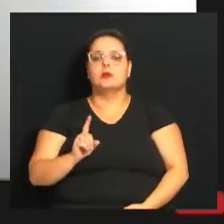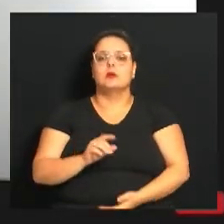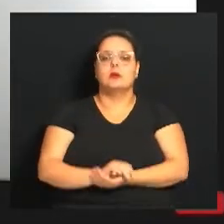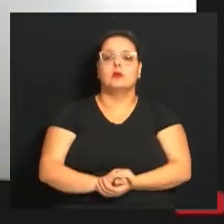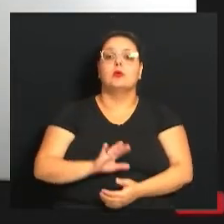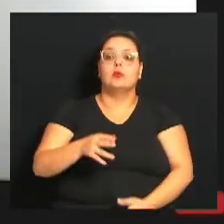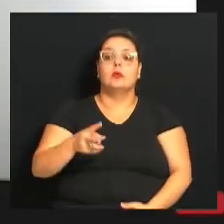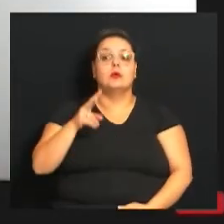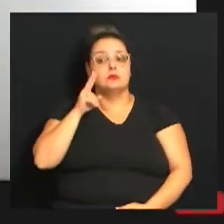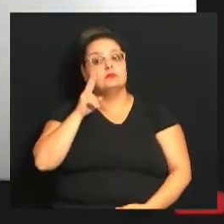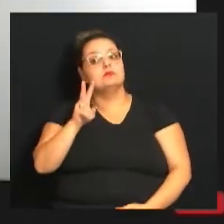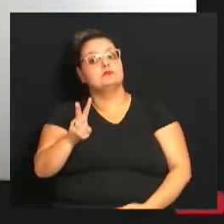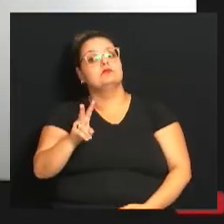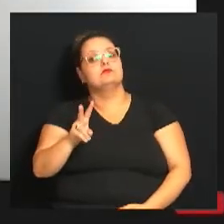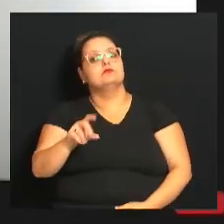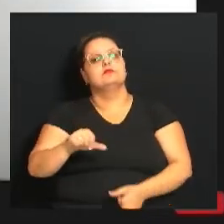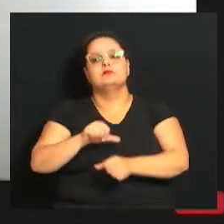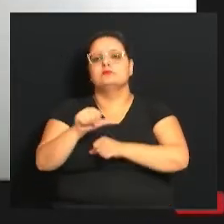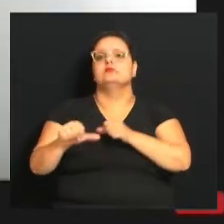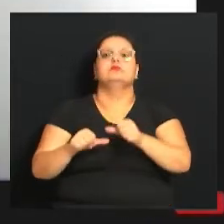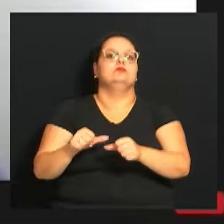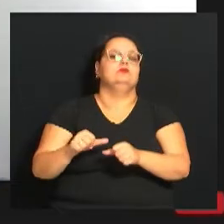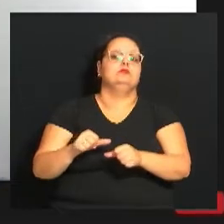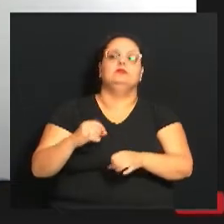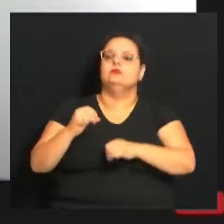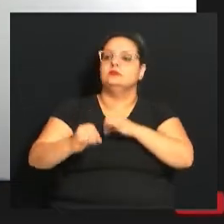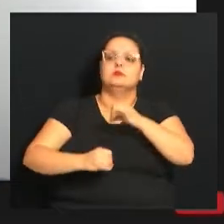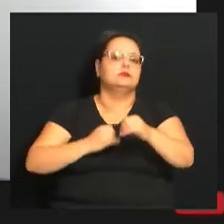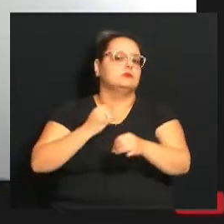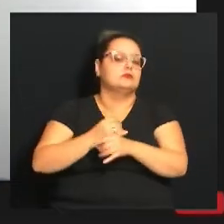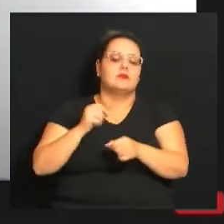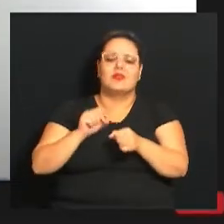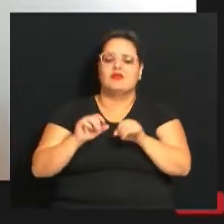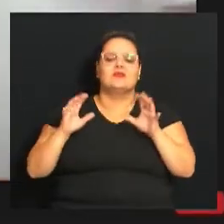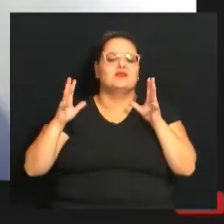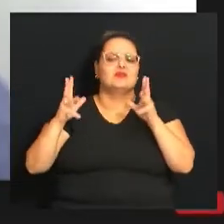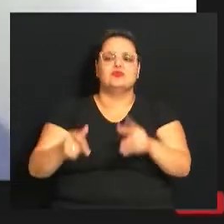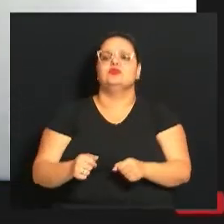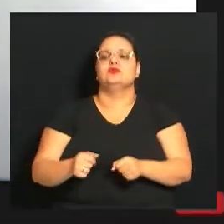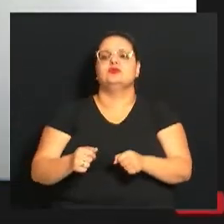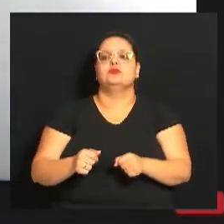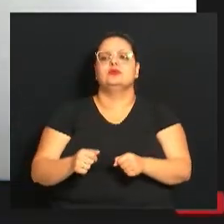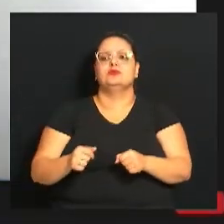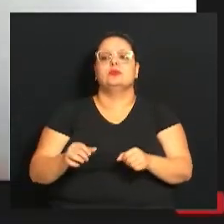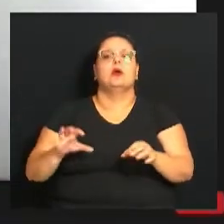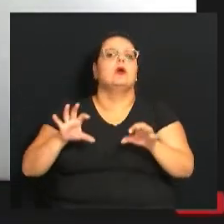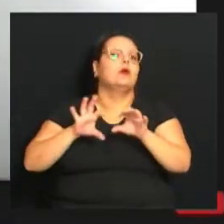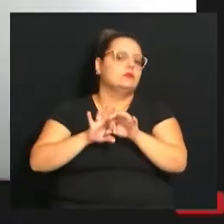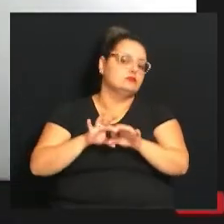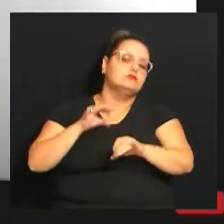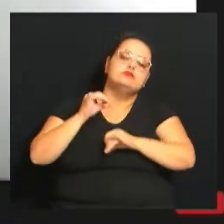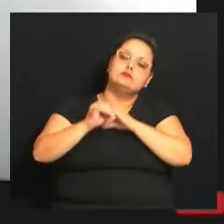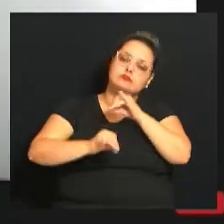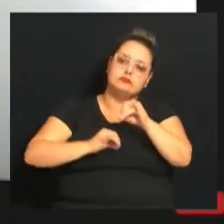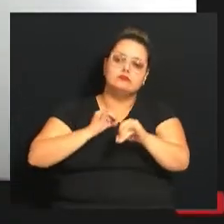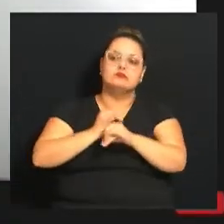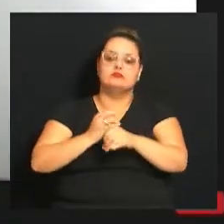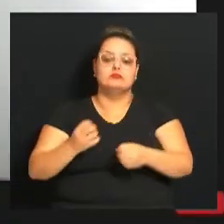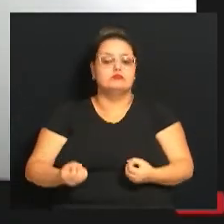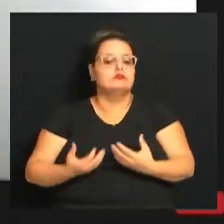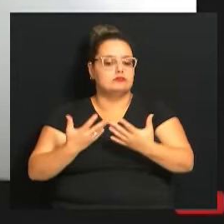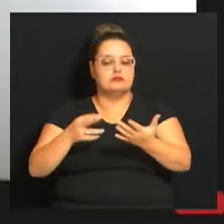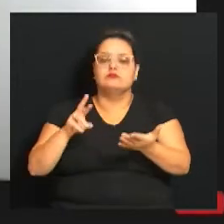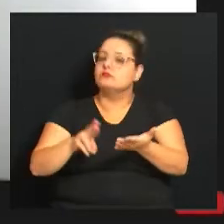de migrar para o digital, eu já abracei e já fiz o que eu podia fazer, que era me associar com o universo online, trazer as revistas para esse